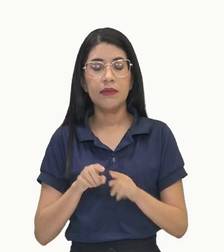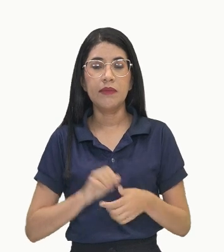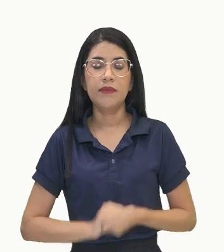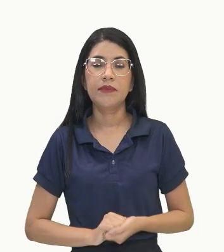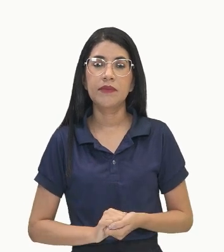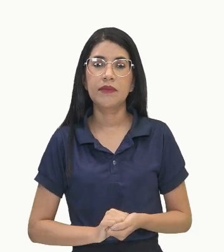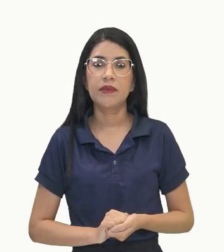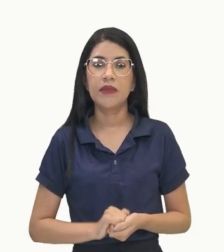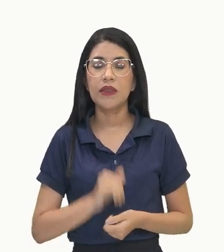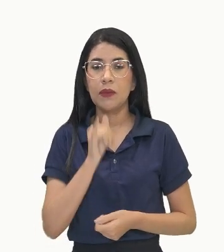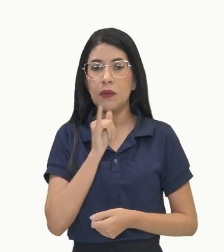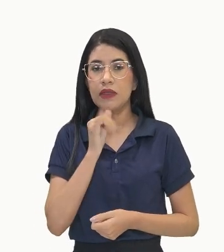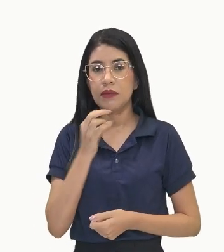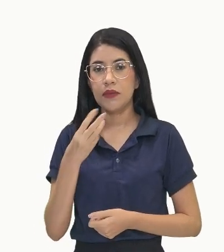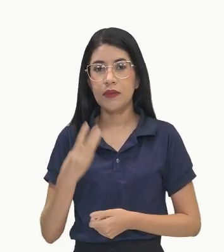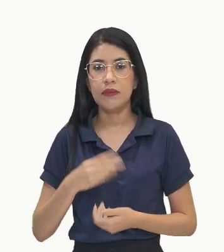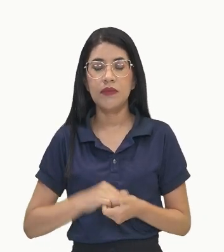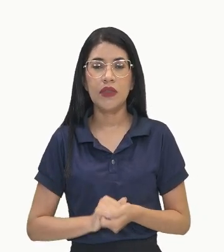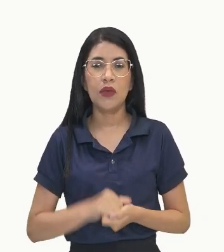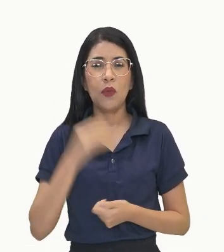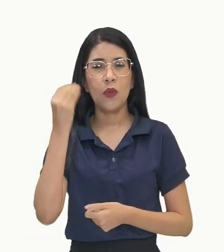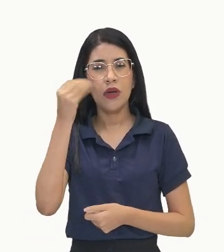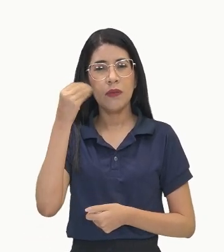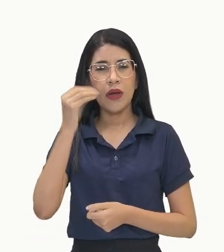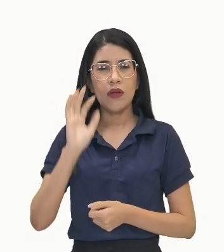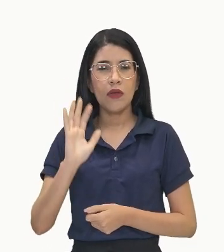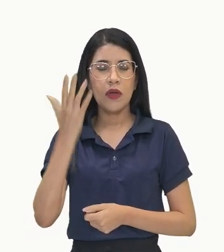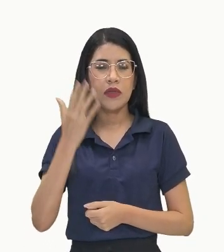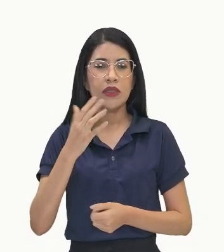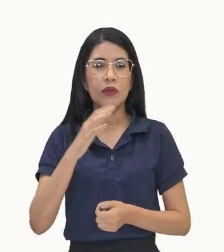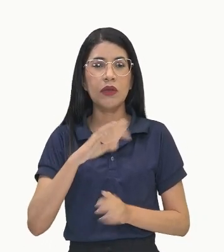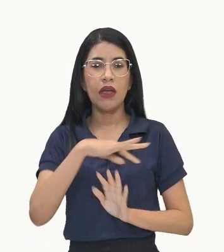experimento realizado na Amazônia para a